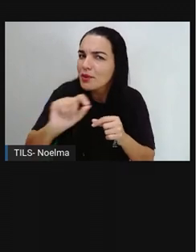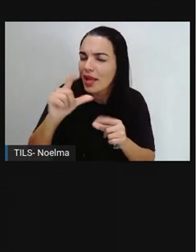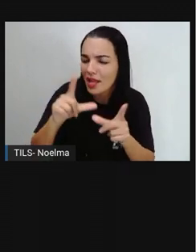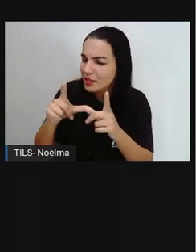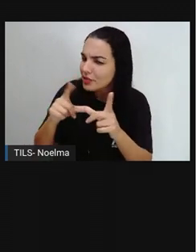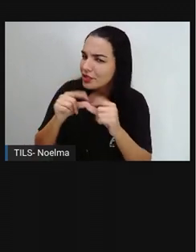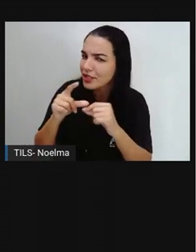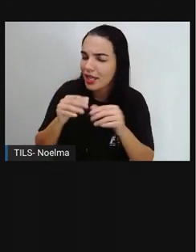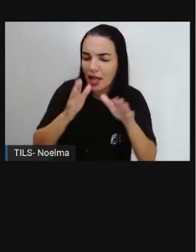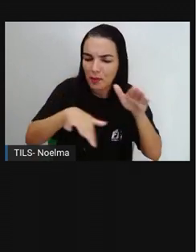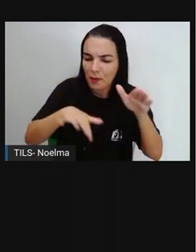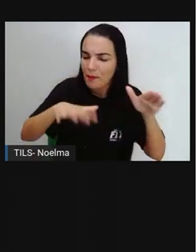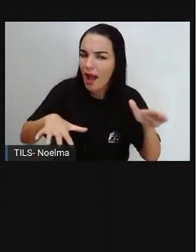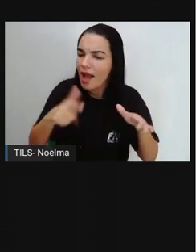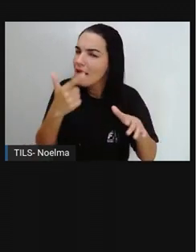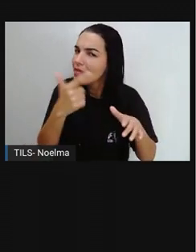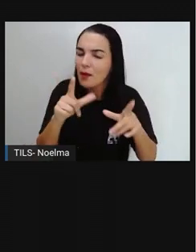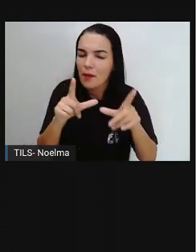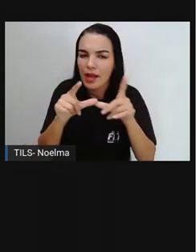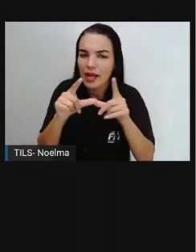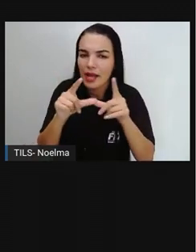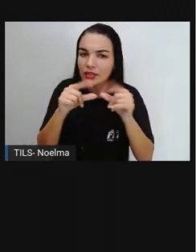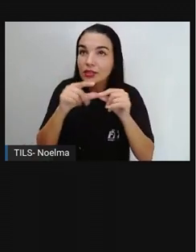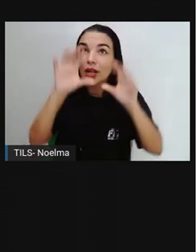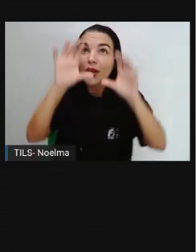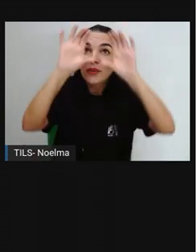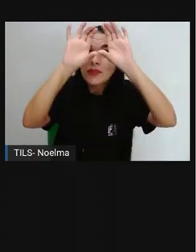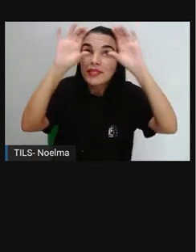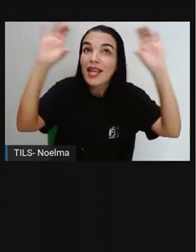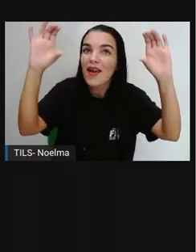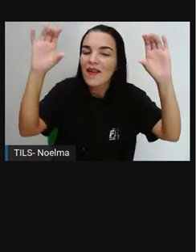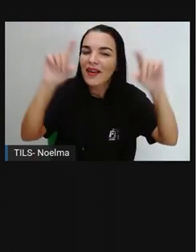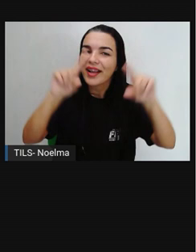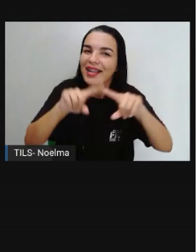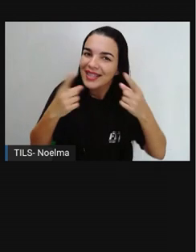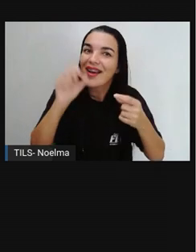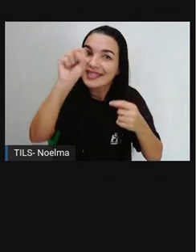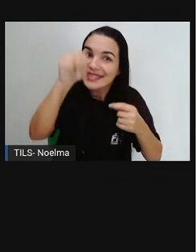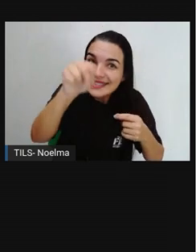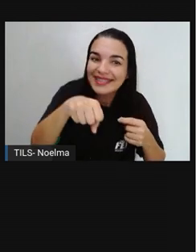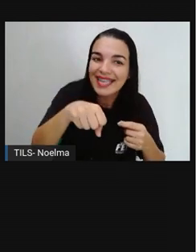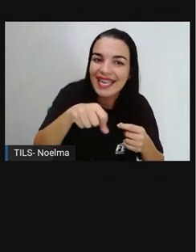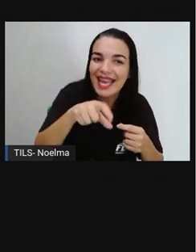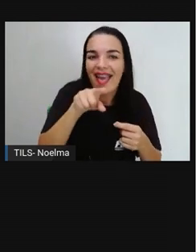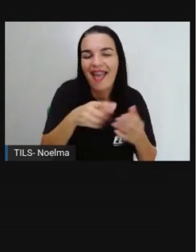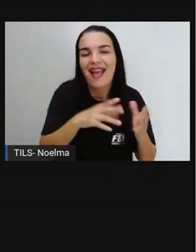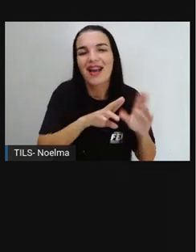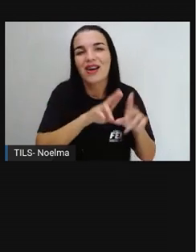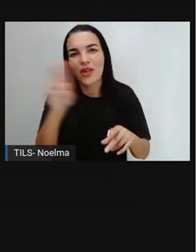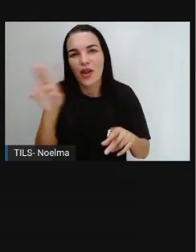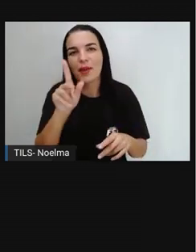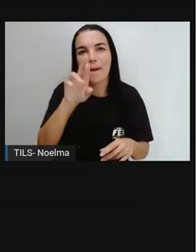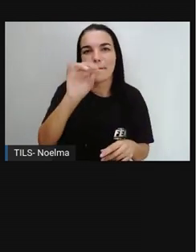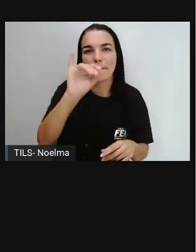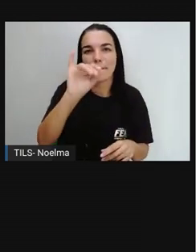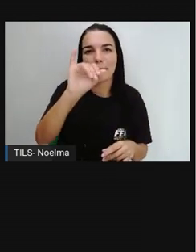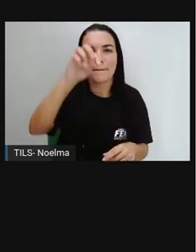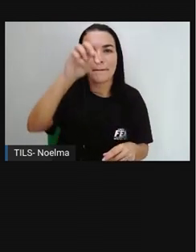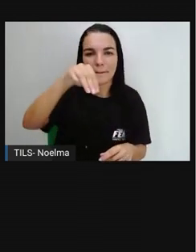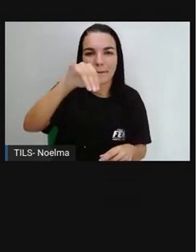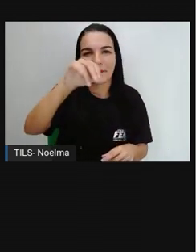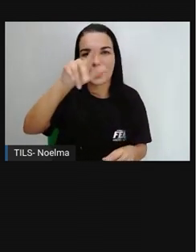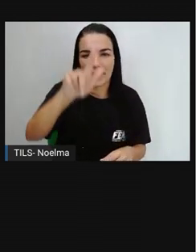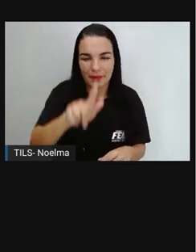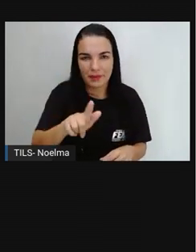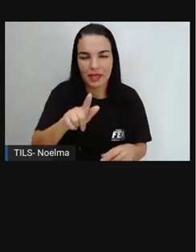uma estrela do céu. Percebeu? Esse é o efeito priming. O sentido construído